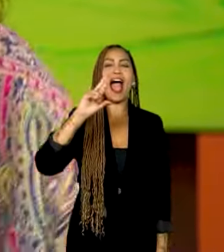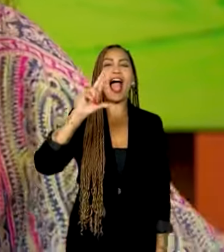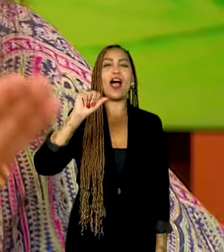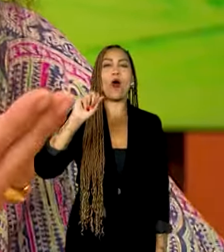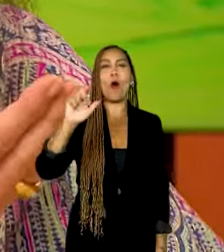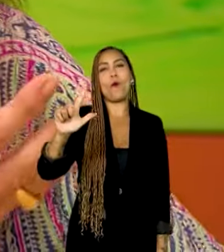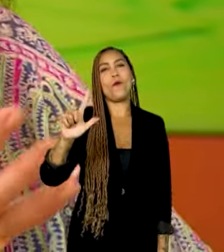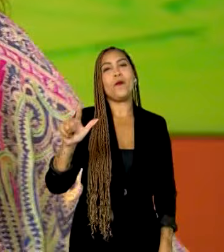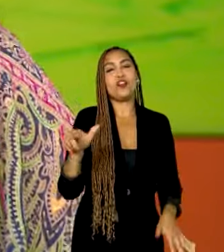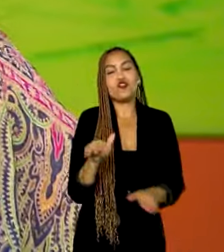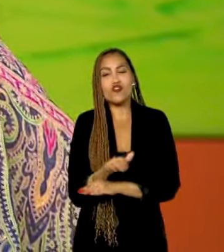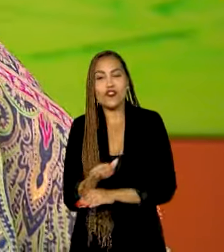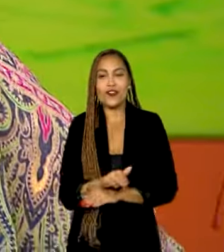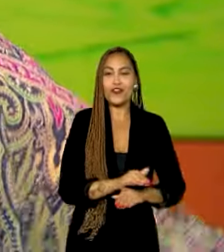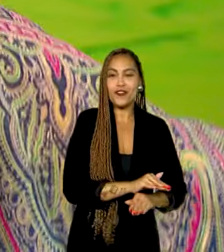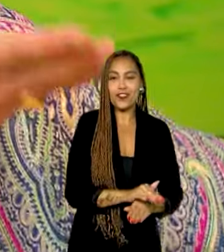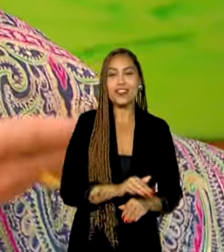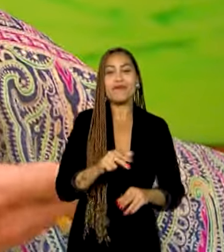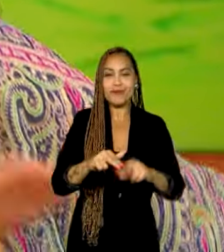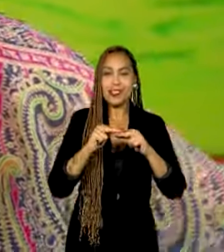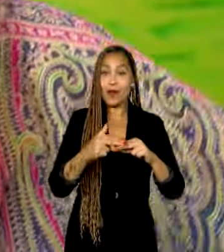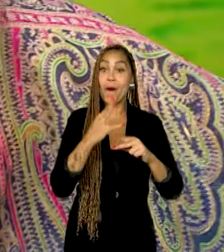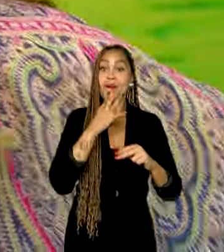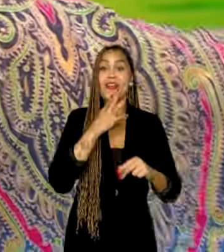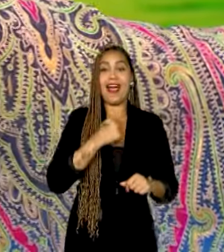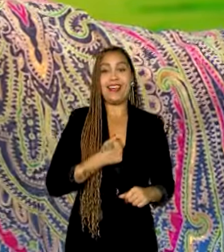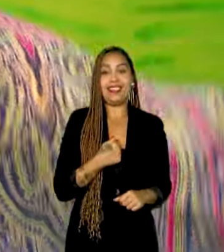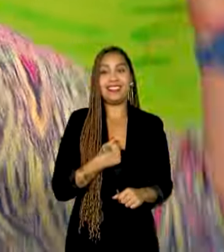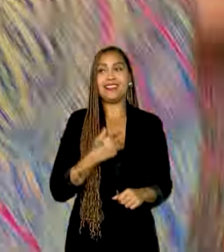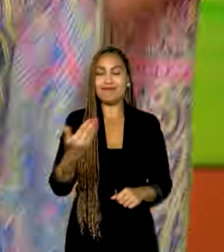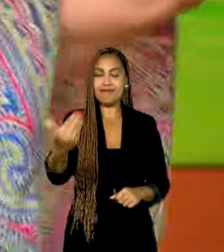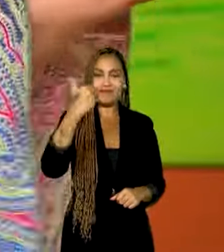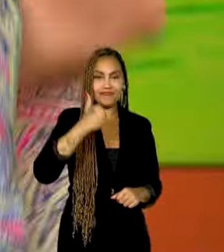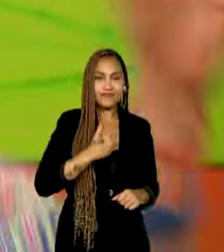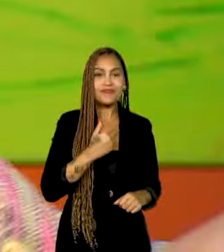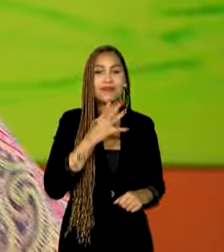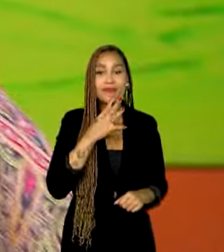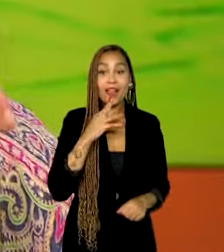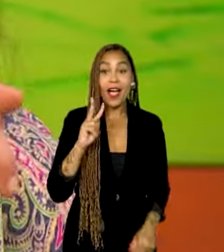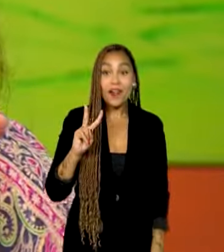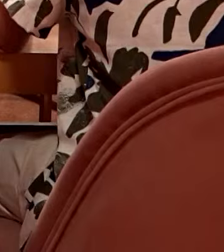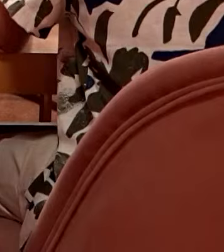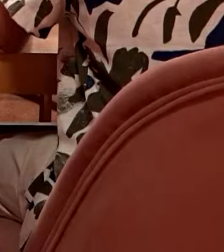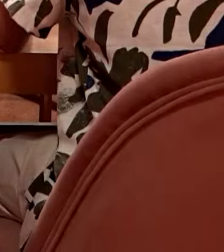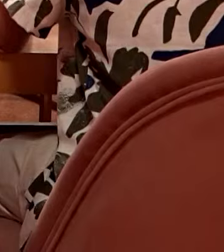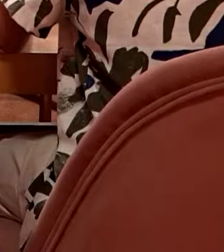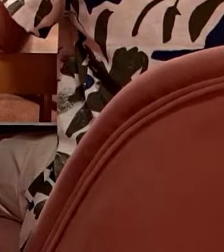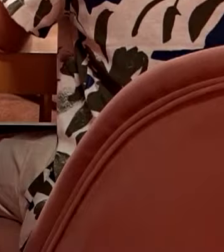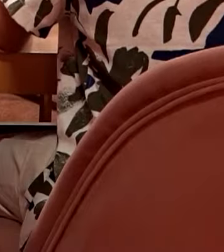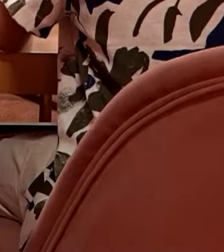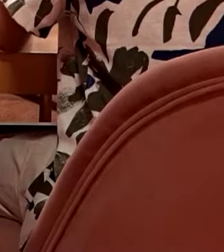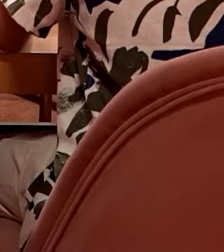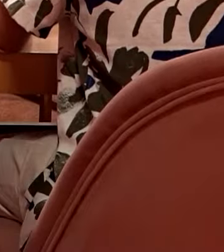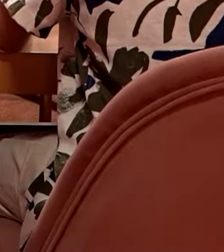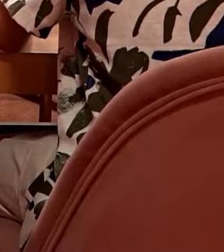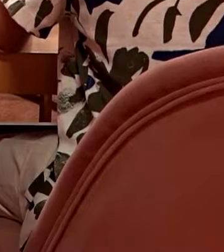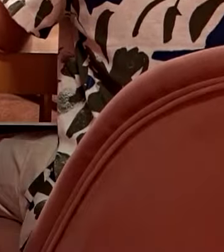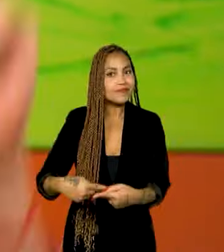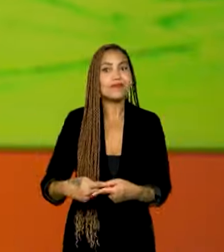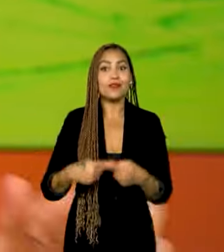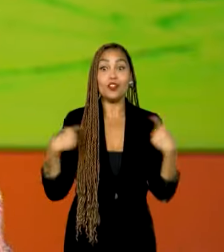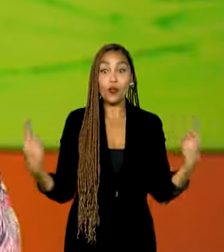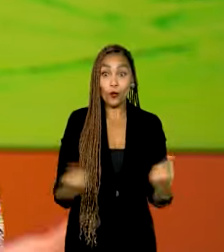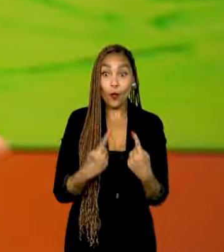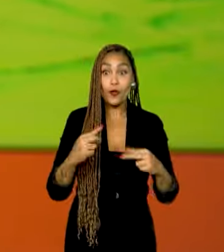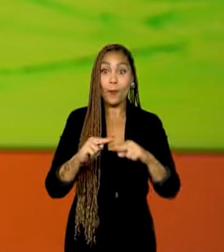dizer, se apresenta uma obra, olha, Vedetes, a gente só existe por conta dessas Vedetes, claro, tá? Exatamente. Somos o que